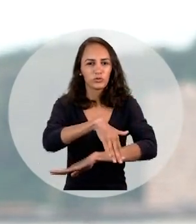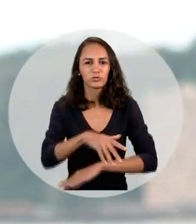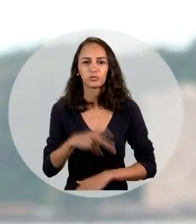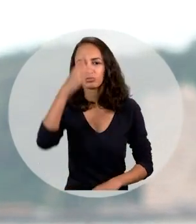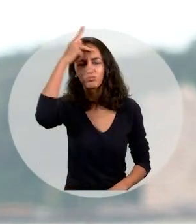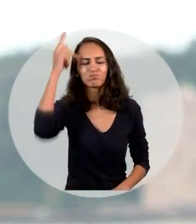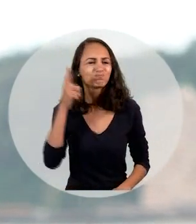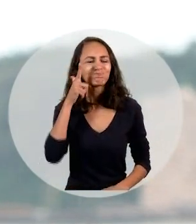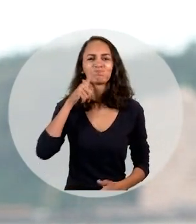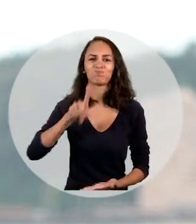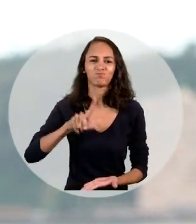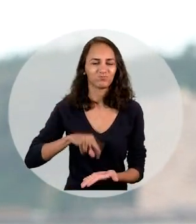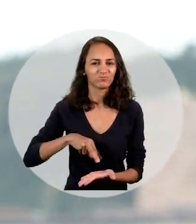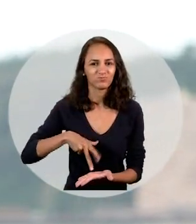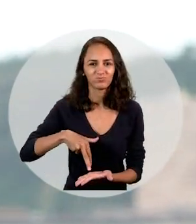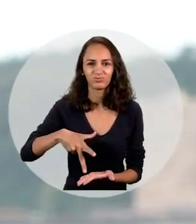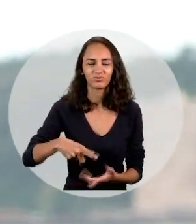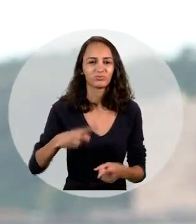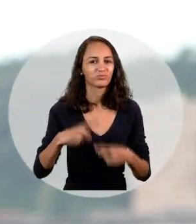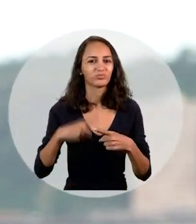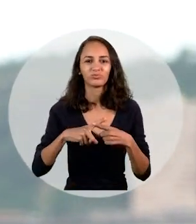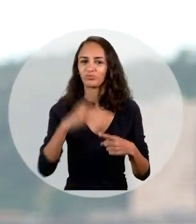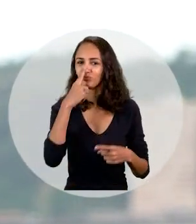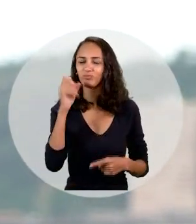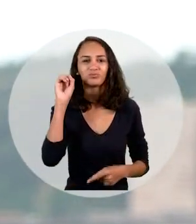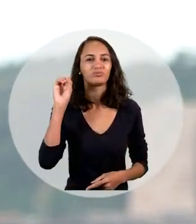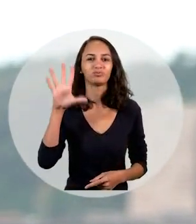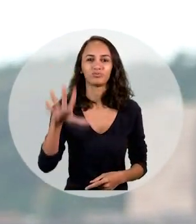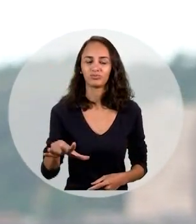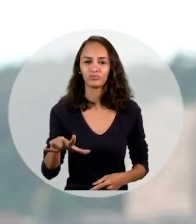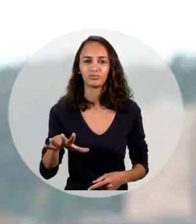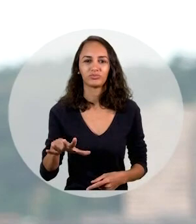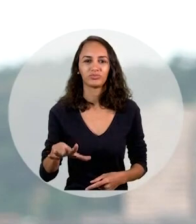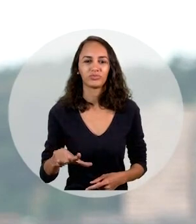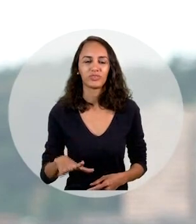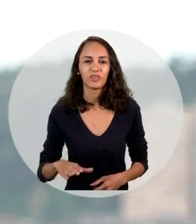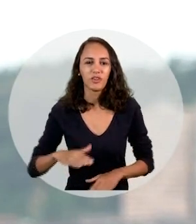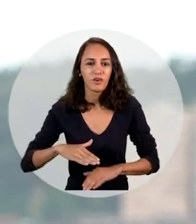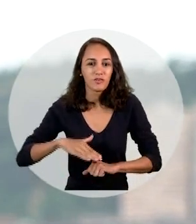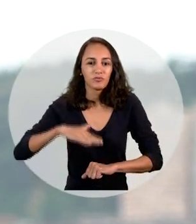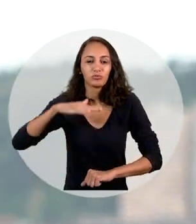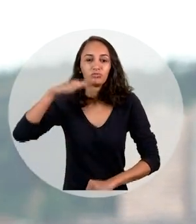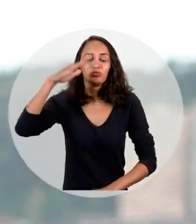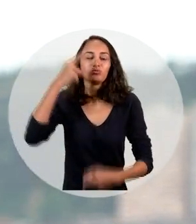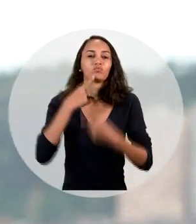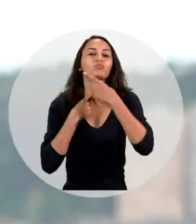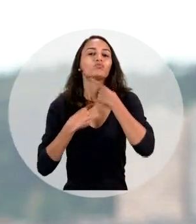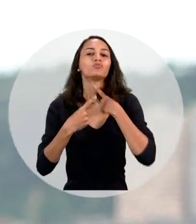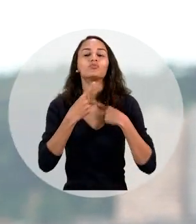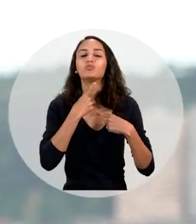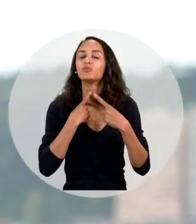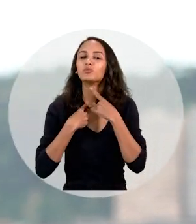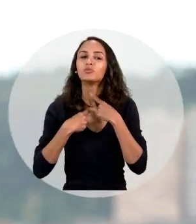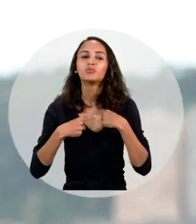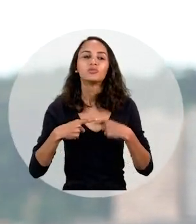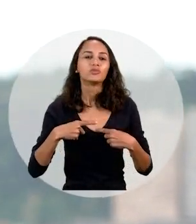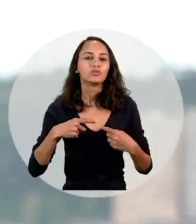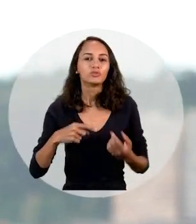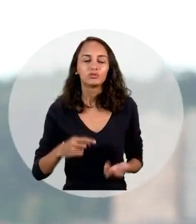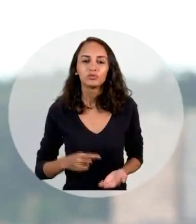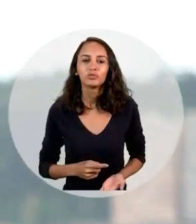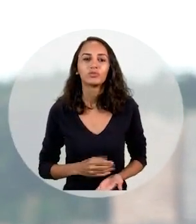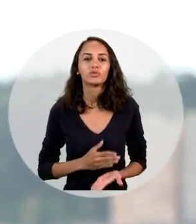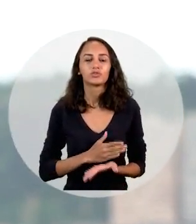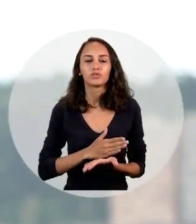ruas da cidade, as pessoas não conseguiam andar por conta dessa sujeira. E isso foi aumentando o desejo